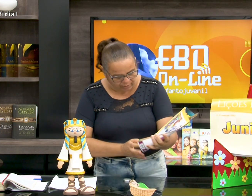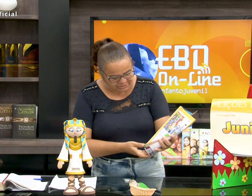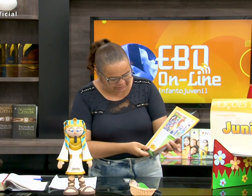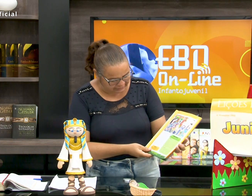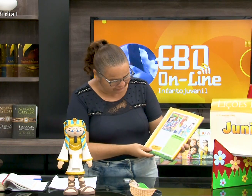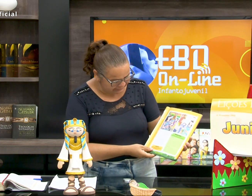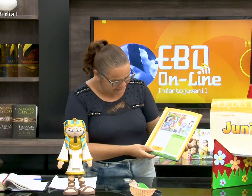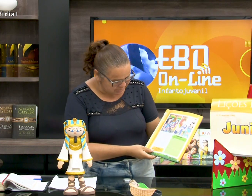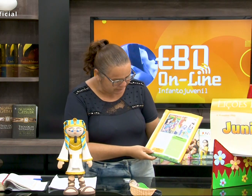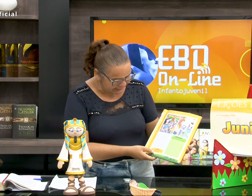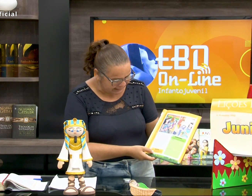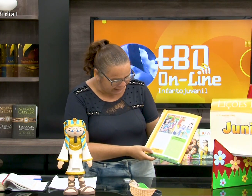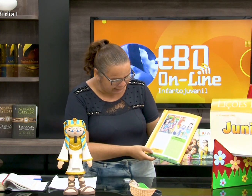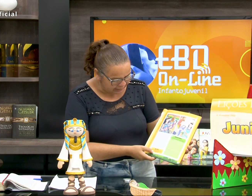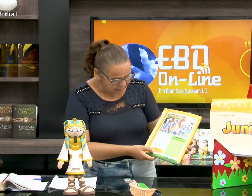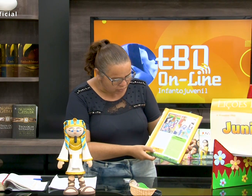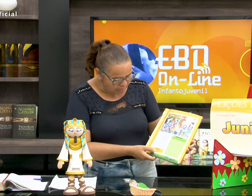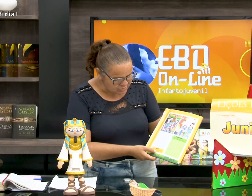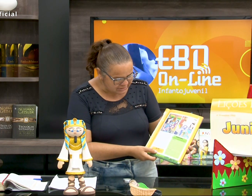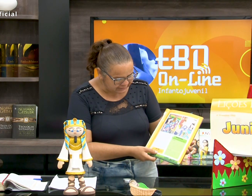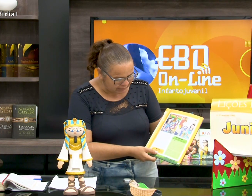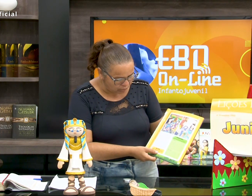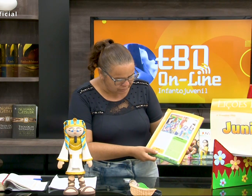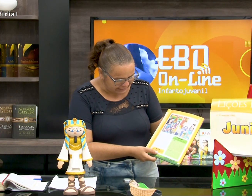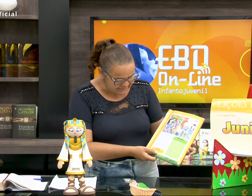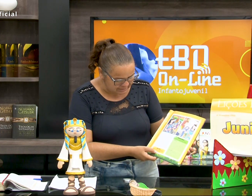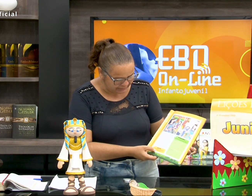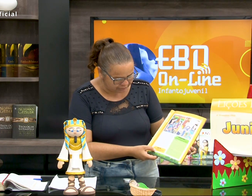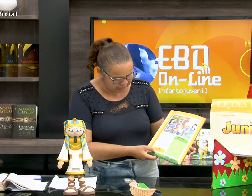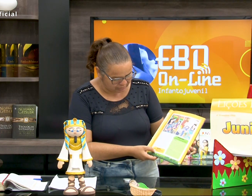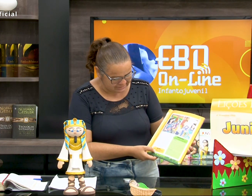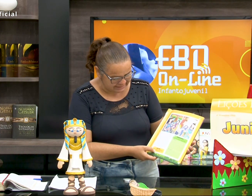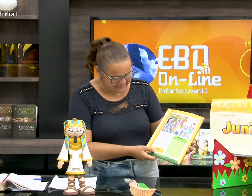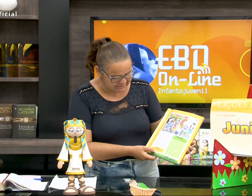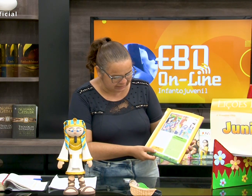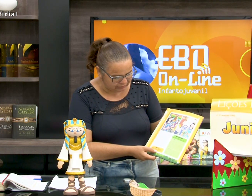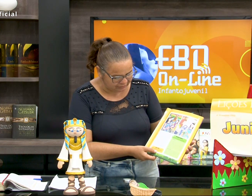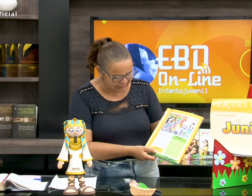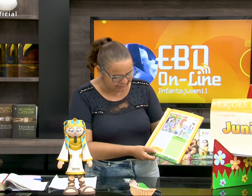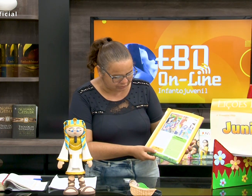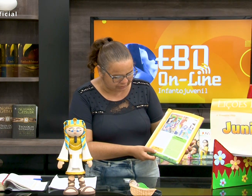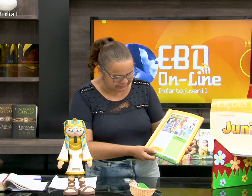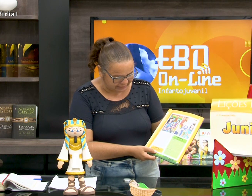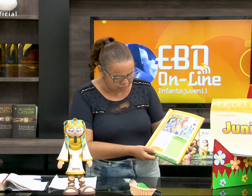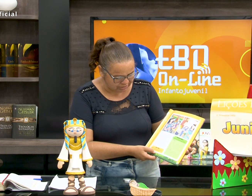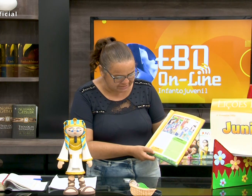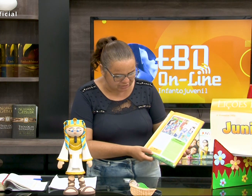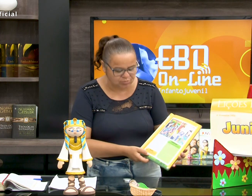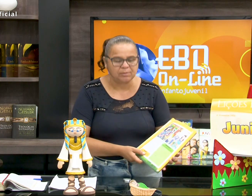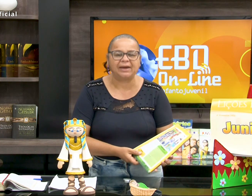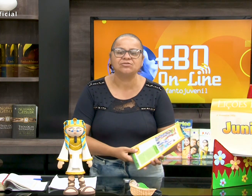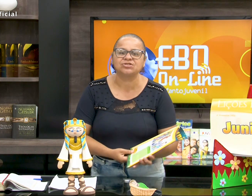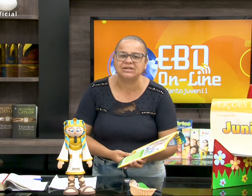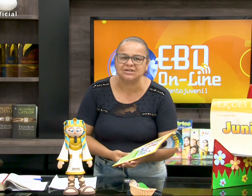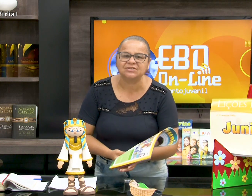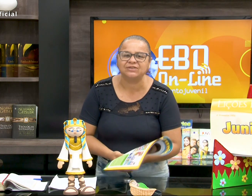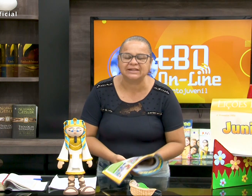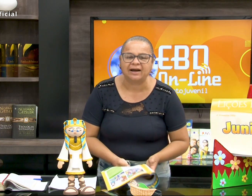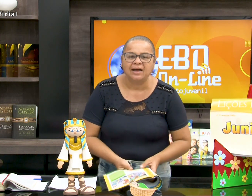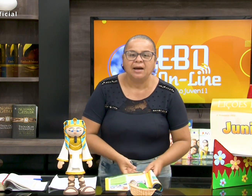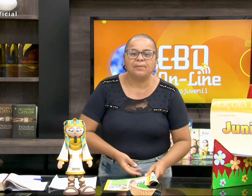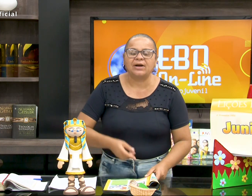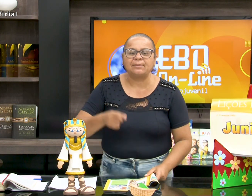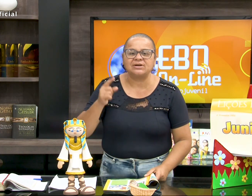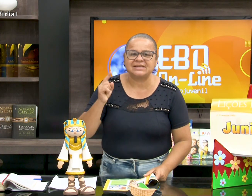o objetivo aqui, explicar como se deu o nascimento de Moisés e o livramento de Deus em seus primeiros dias de